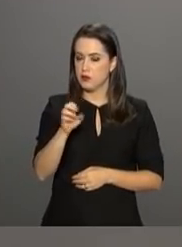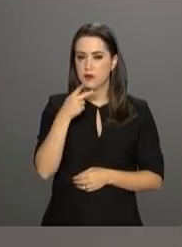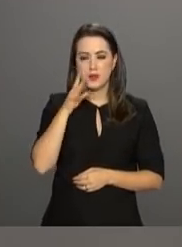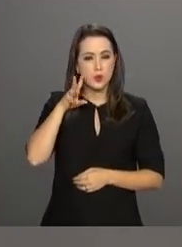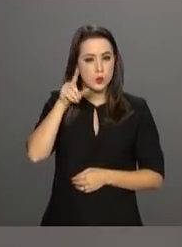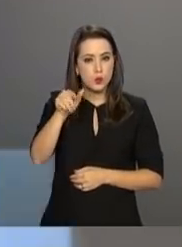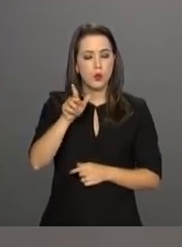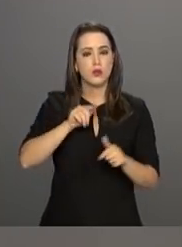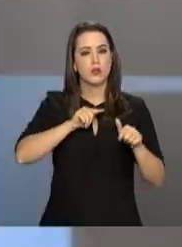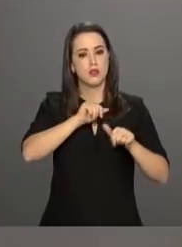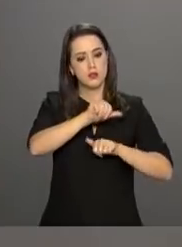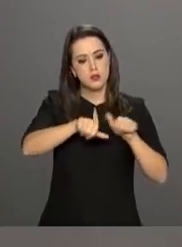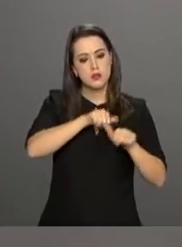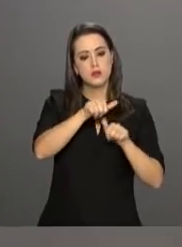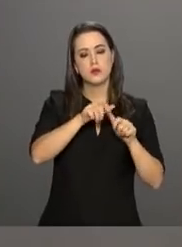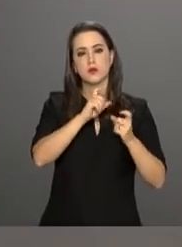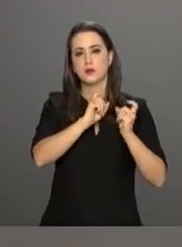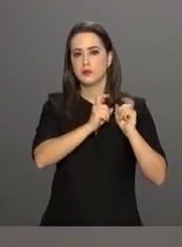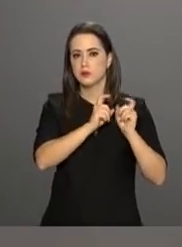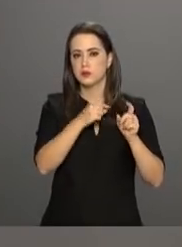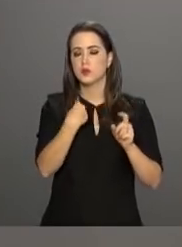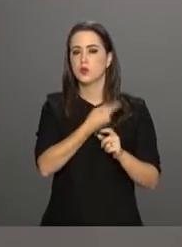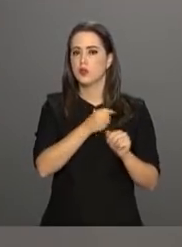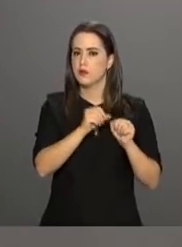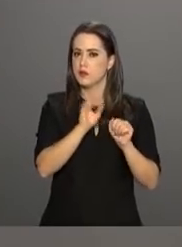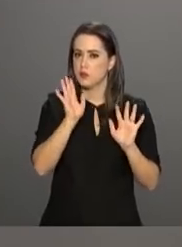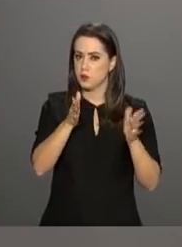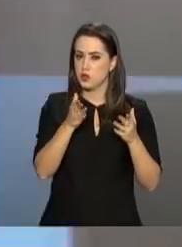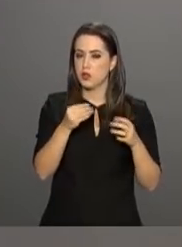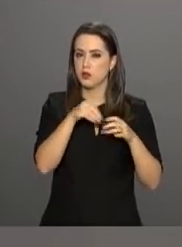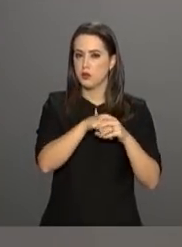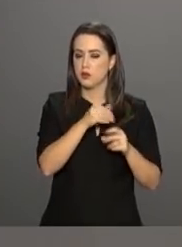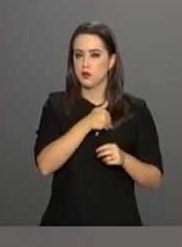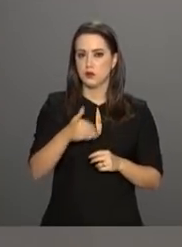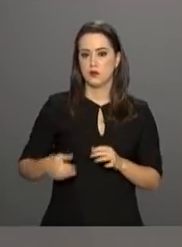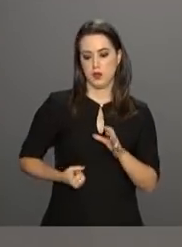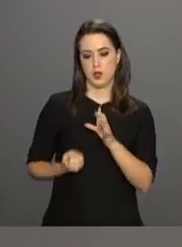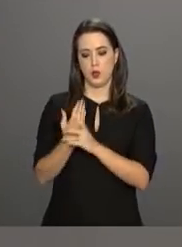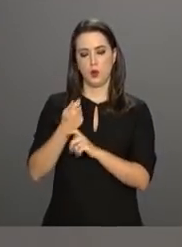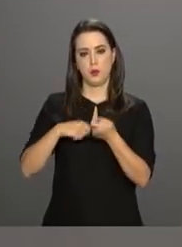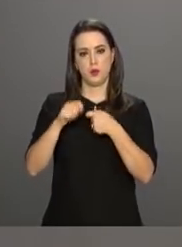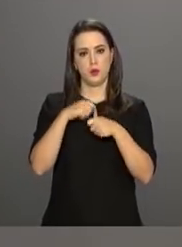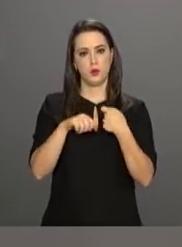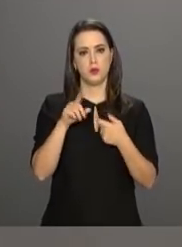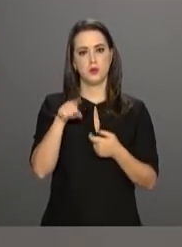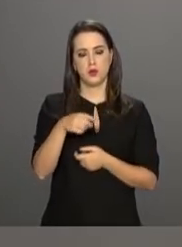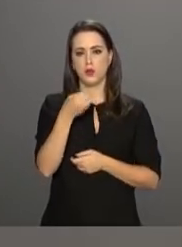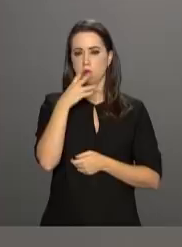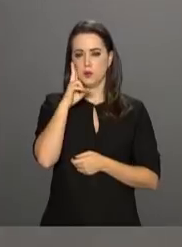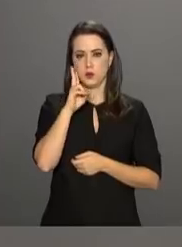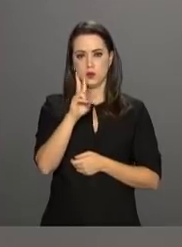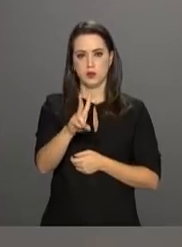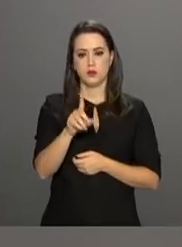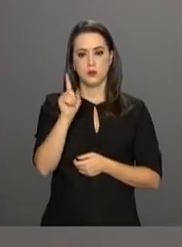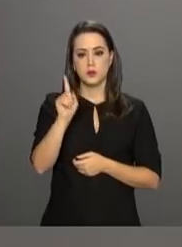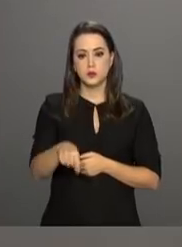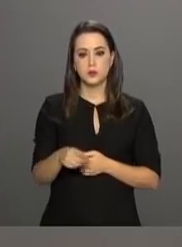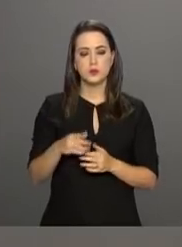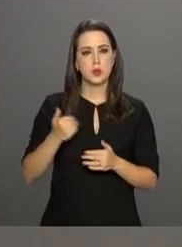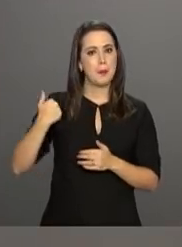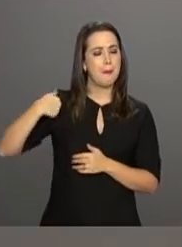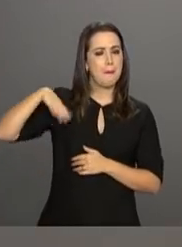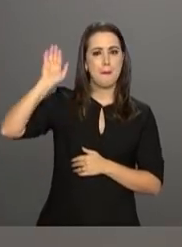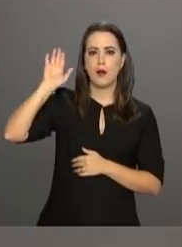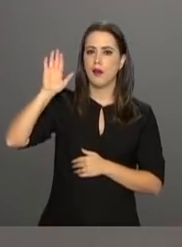digital que já promovemos no governo gerou uma economia é interessante esse aspecto né que